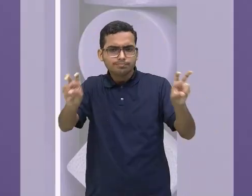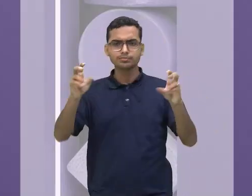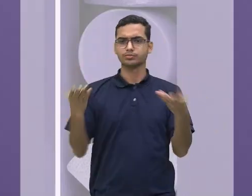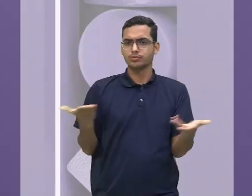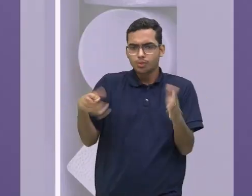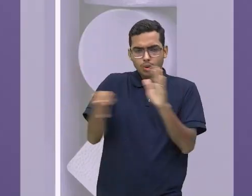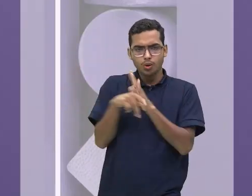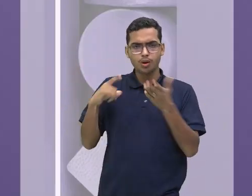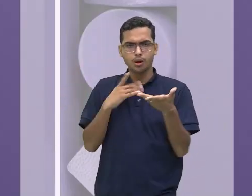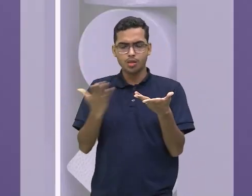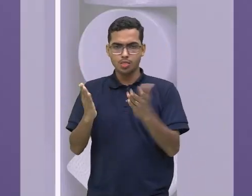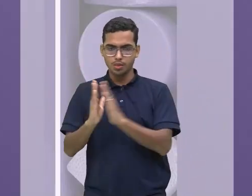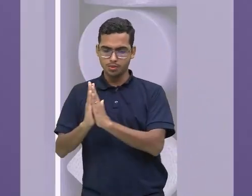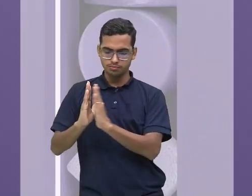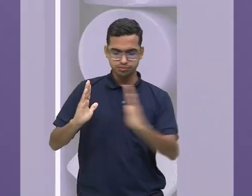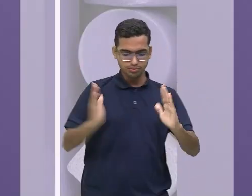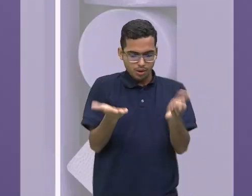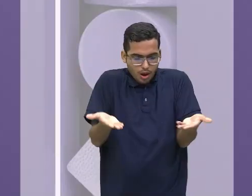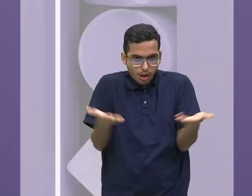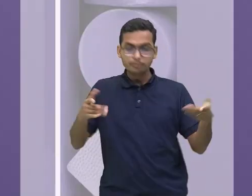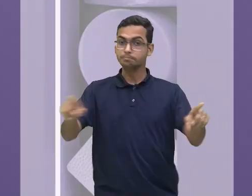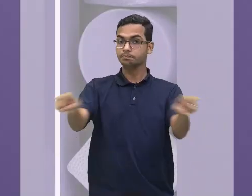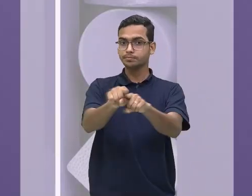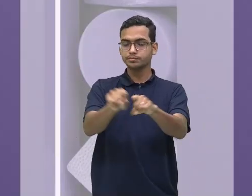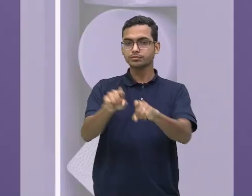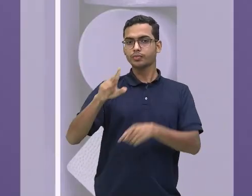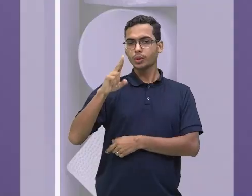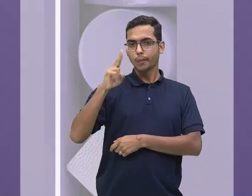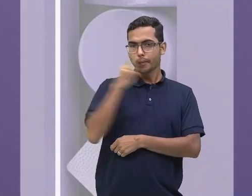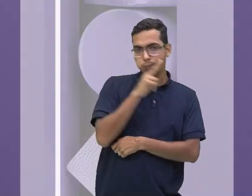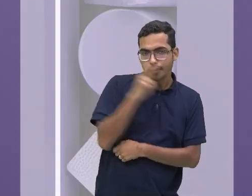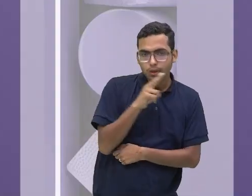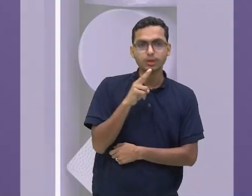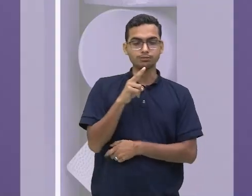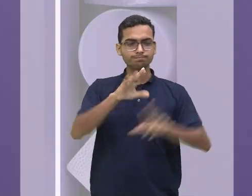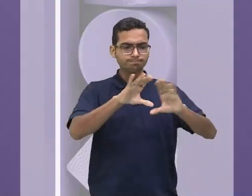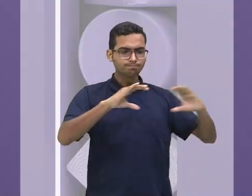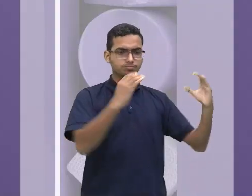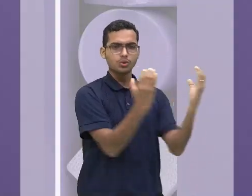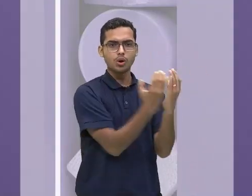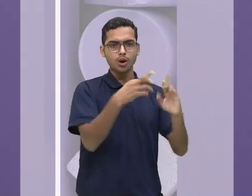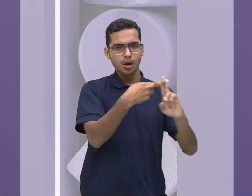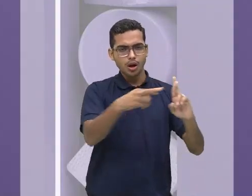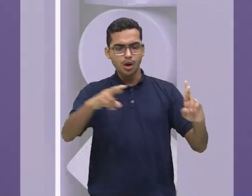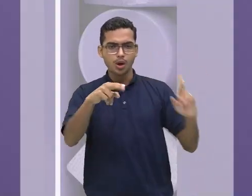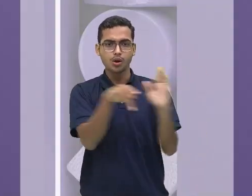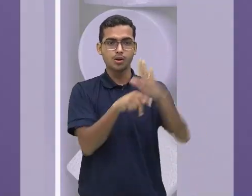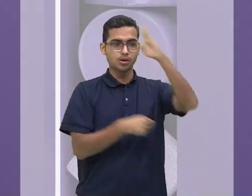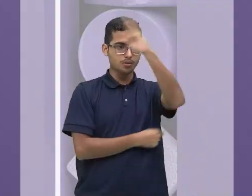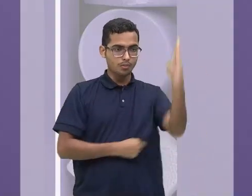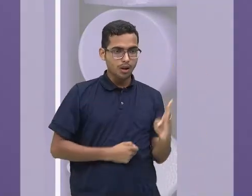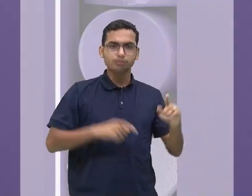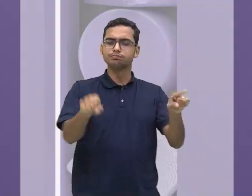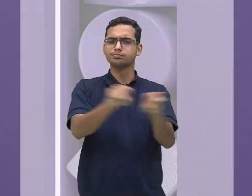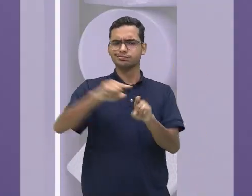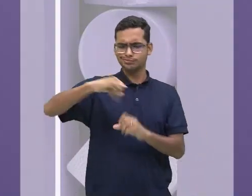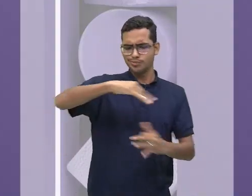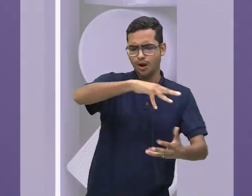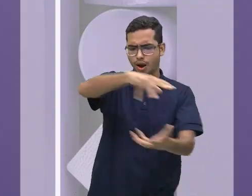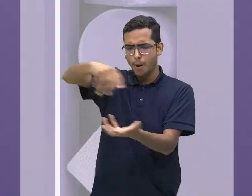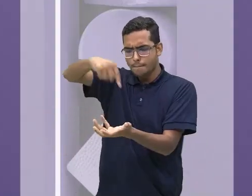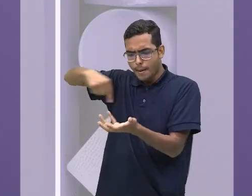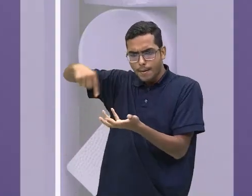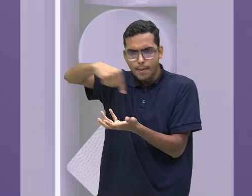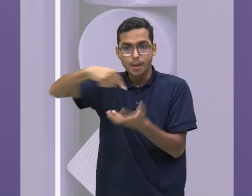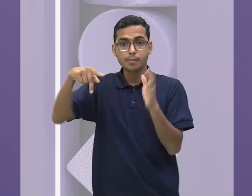atuais, urgentes, e com a presença de comunidades religiosas, tanto do Brasil quanto de vários lugares no mundo, durante a COP30